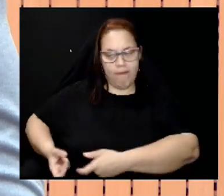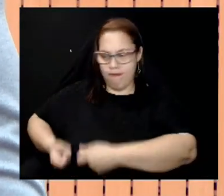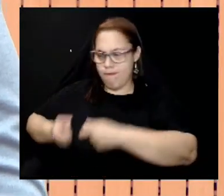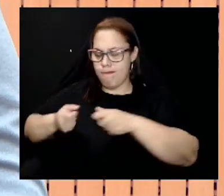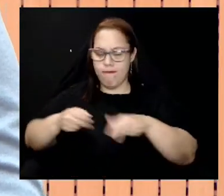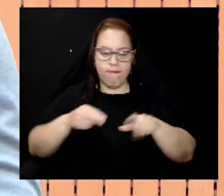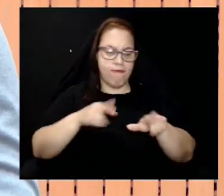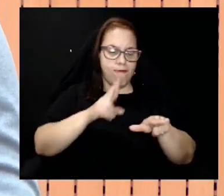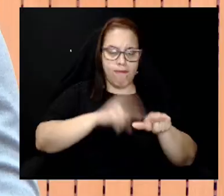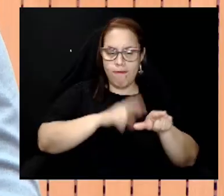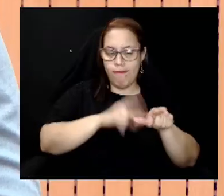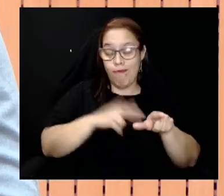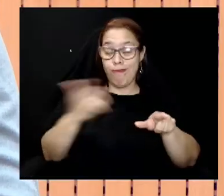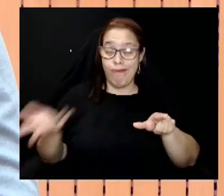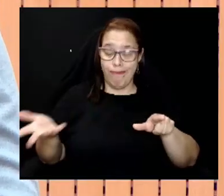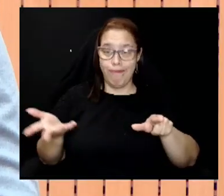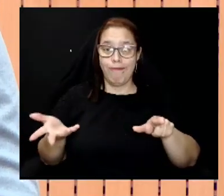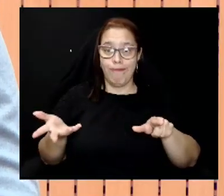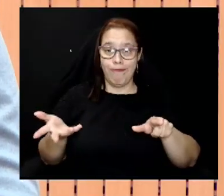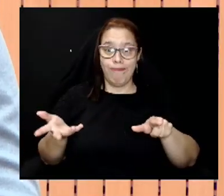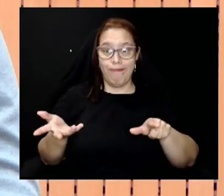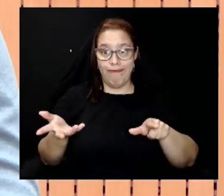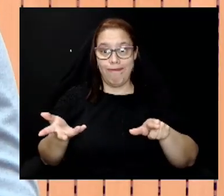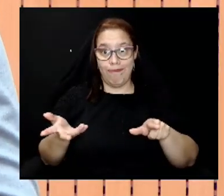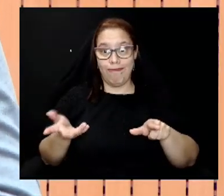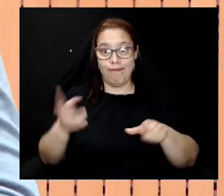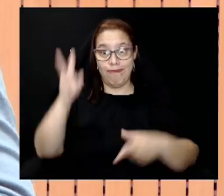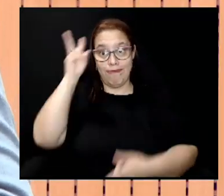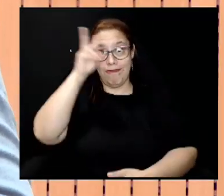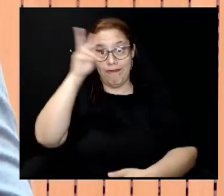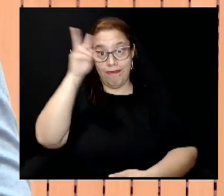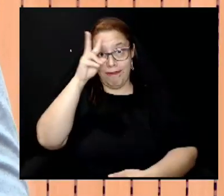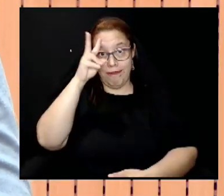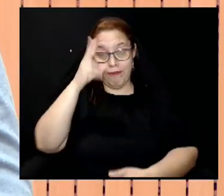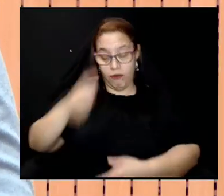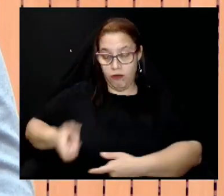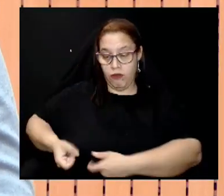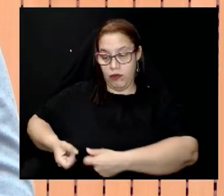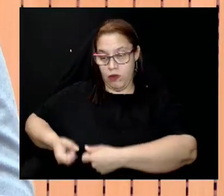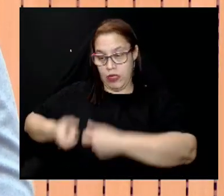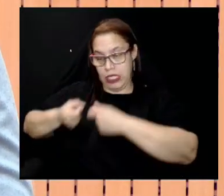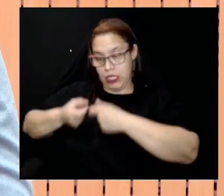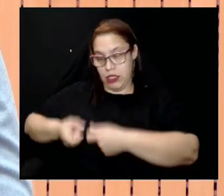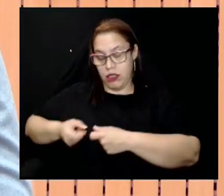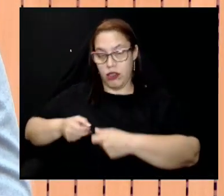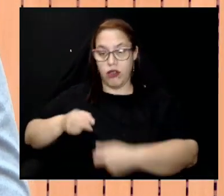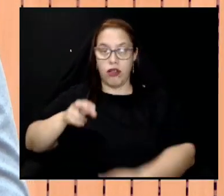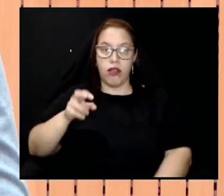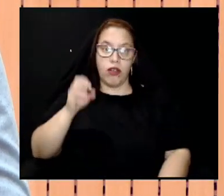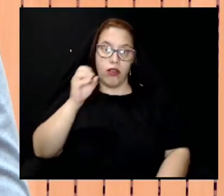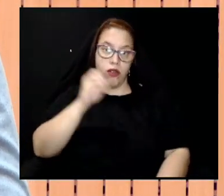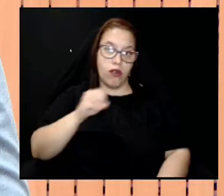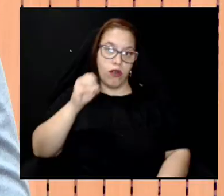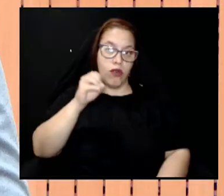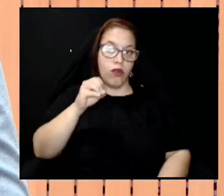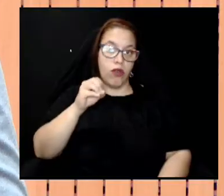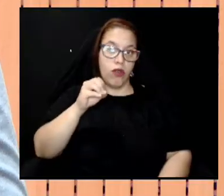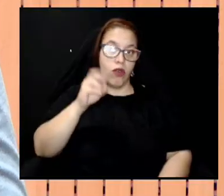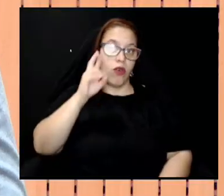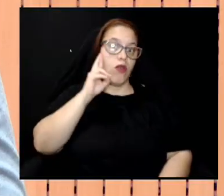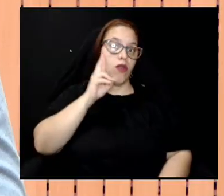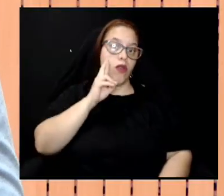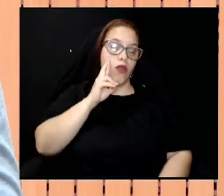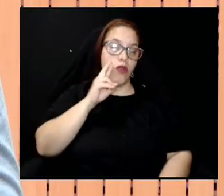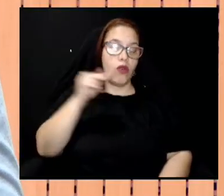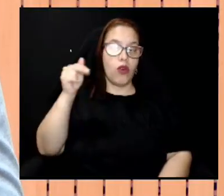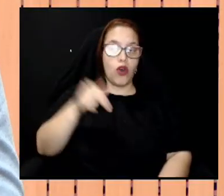gente vê historicamente o câncer da mama com o Outubro Rosa, o câncer de próstata com o Novembro Azul ganhando espaço, né, nas